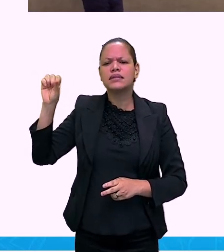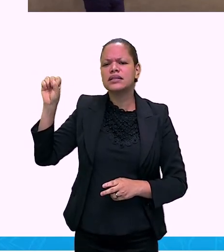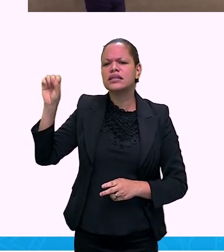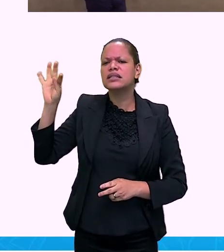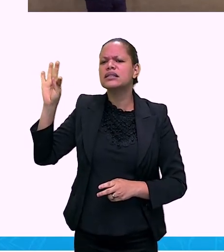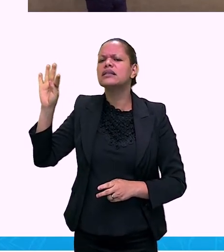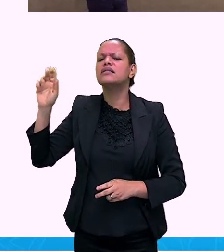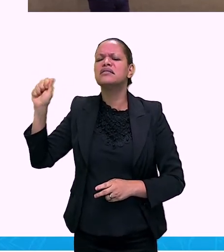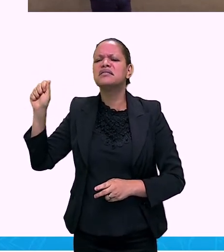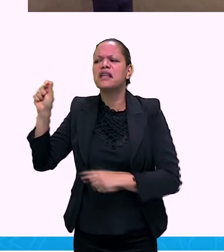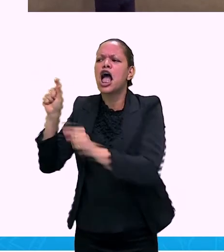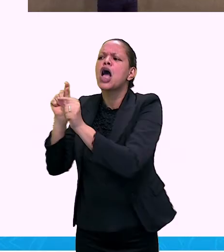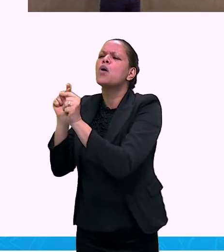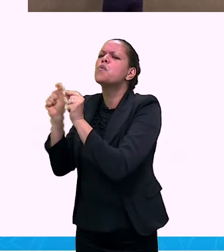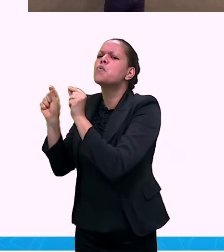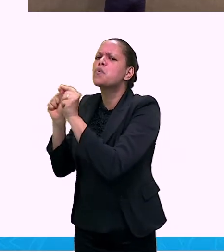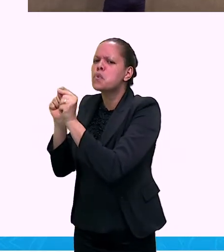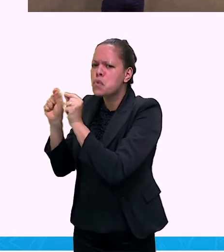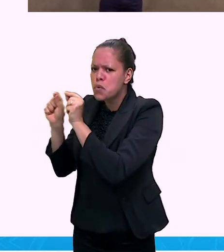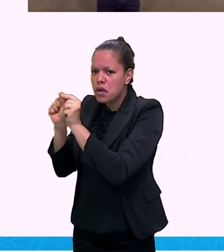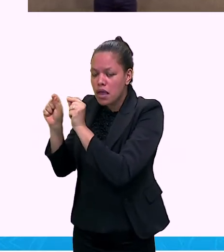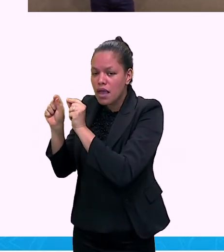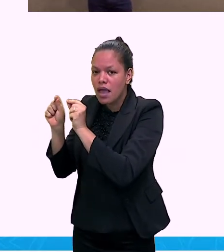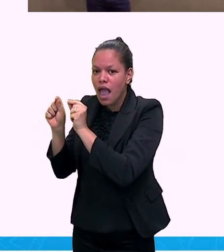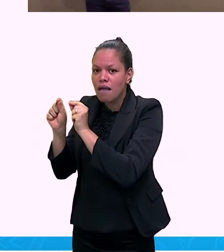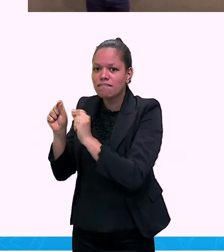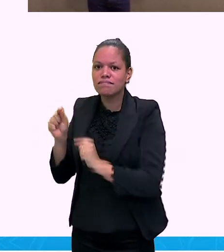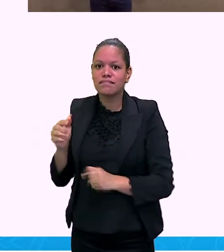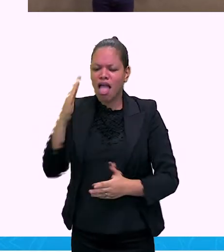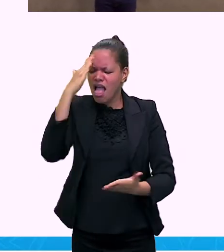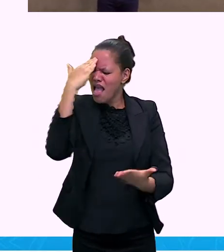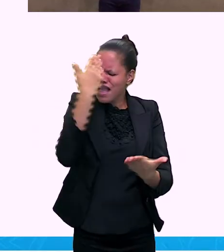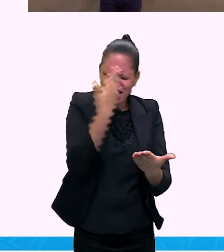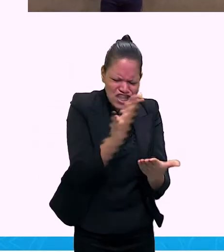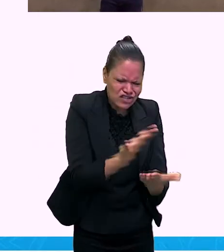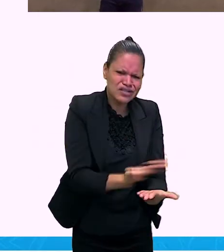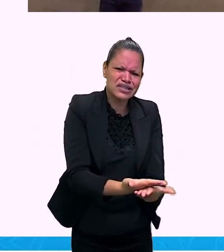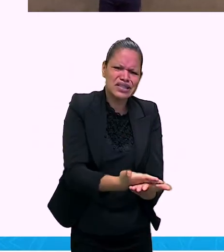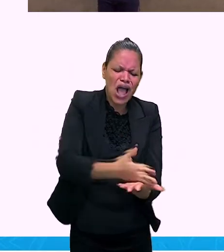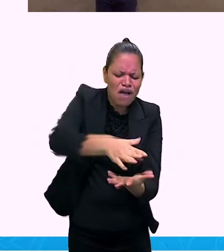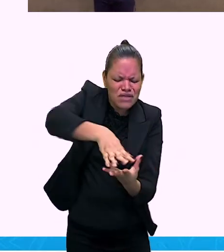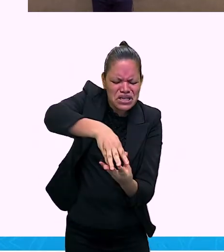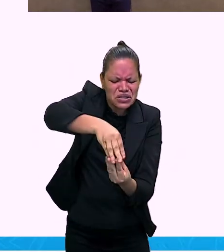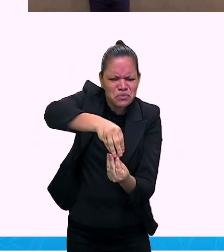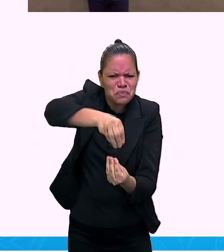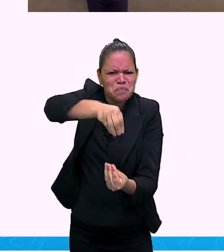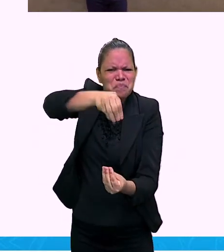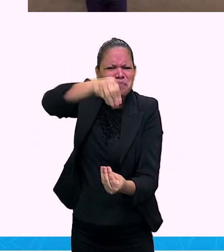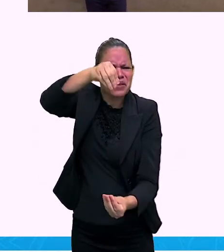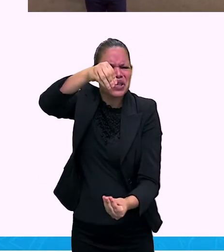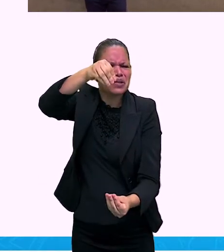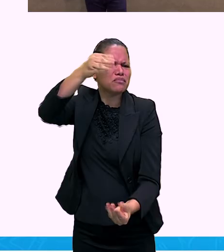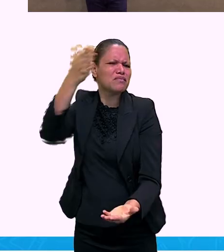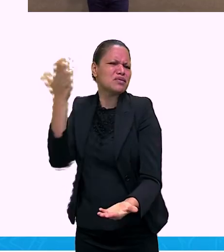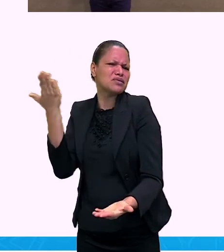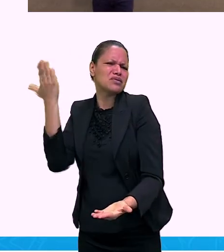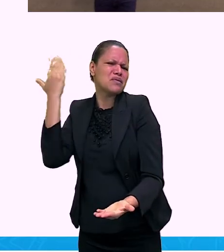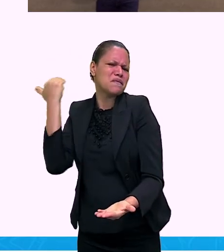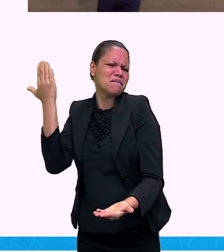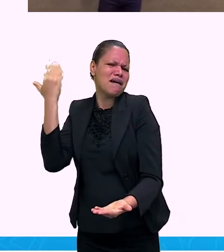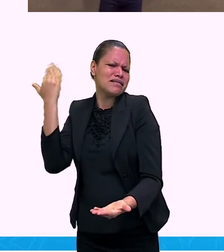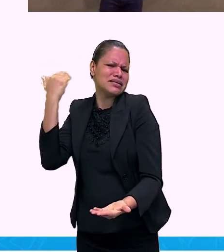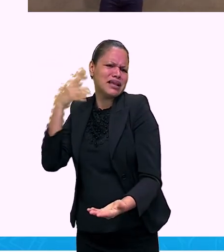de antepassados e de forças naturezas. Então, uma única tribo ou várias tribos,